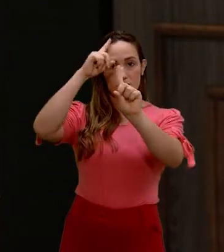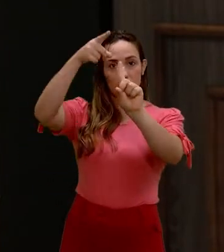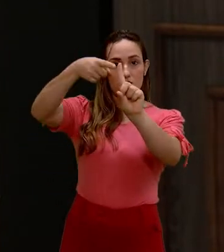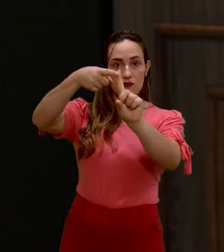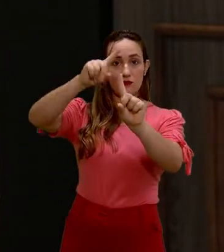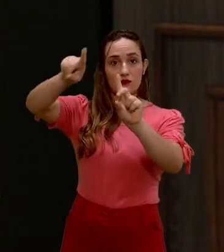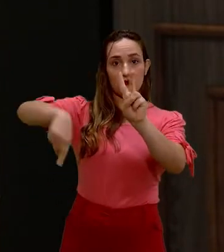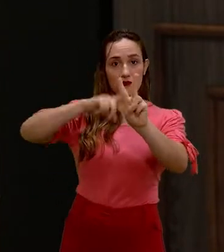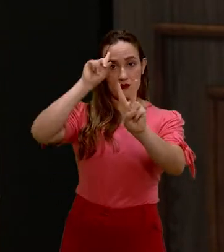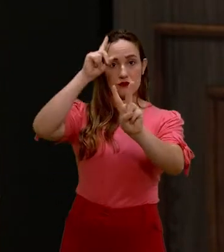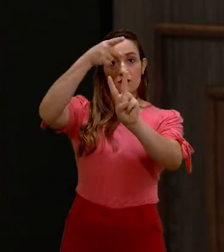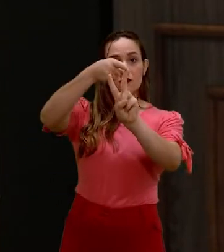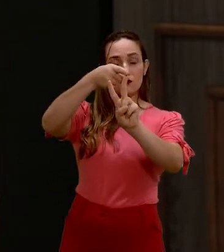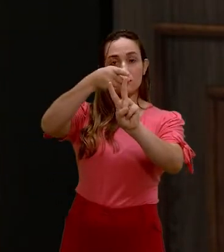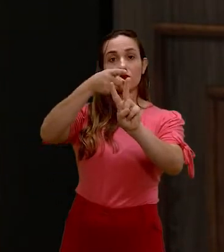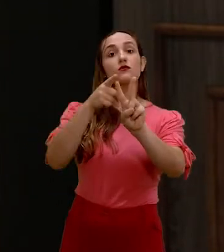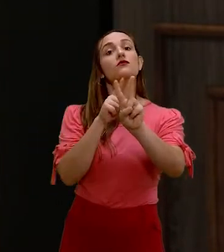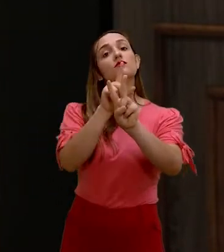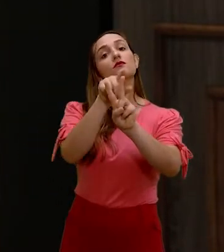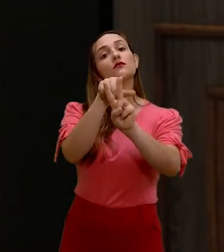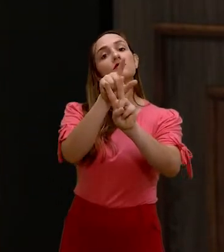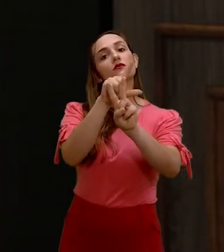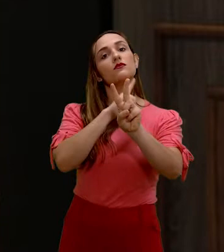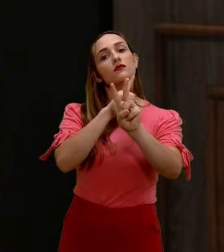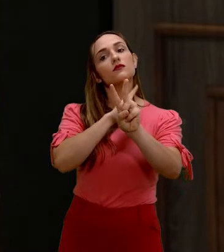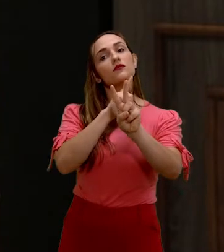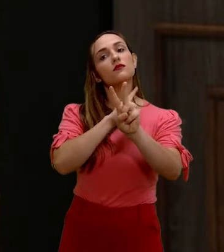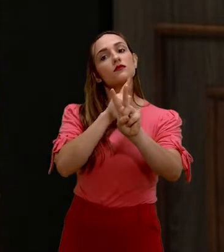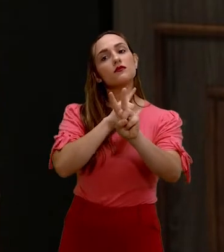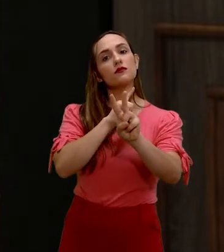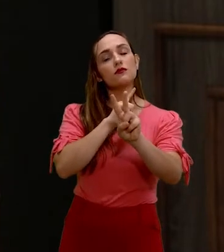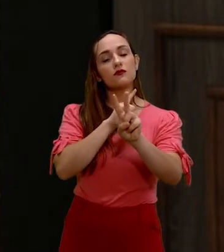outro objetivo é colocar uma certa